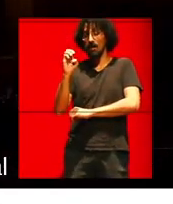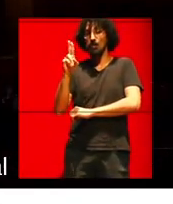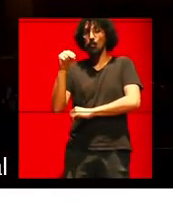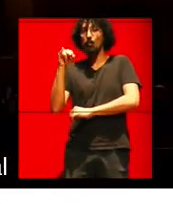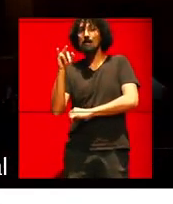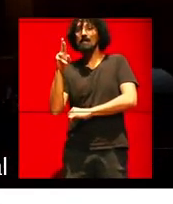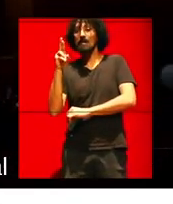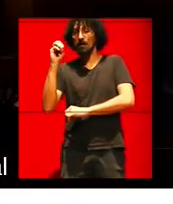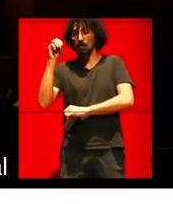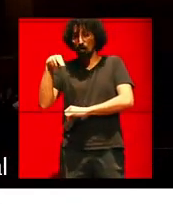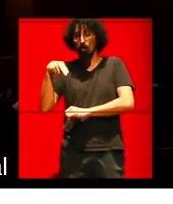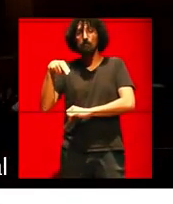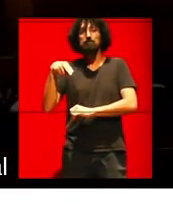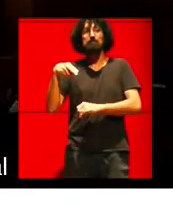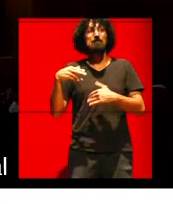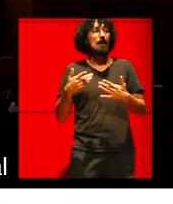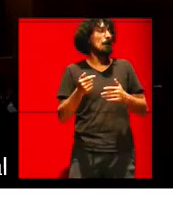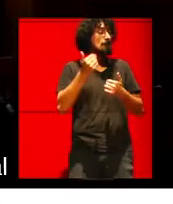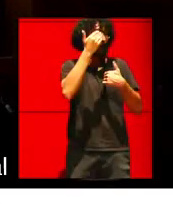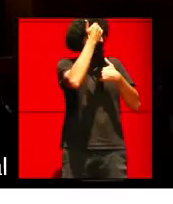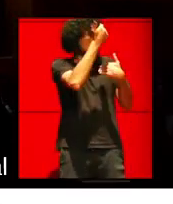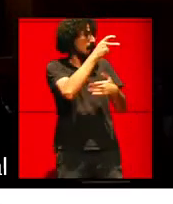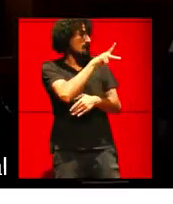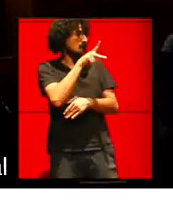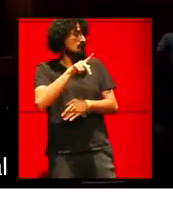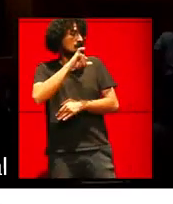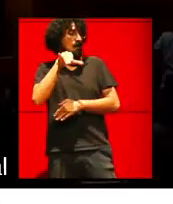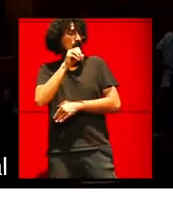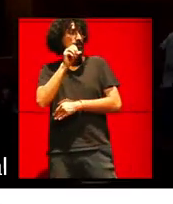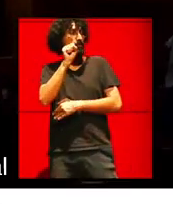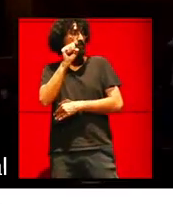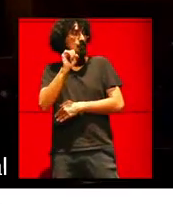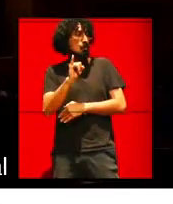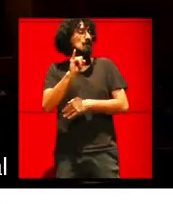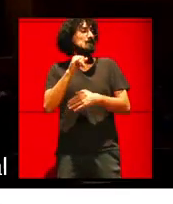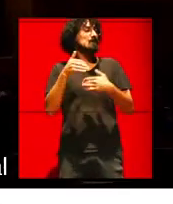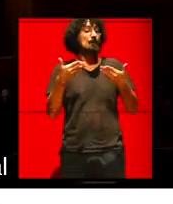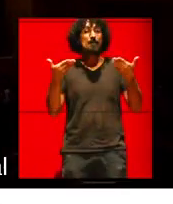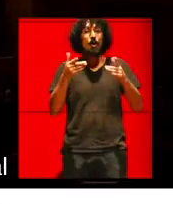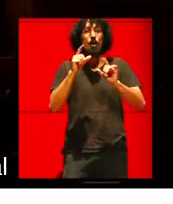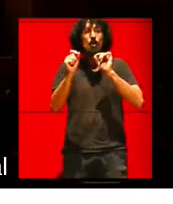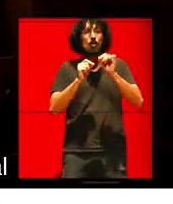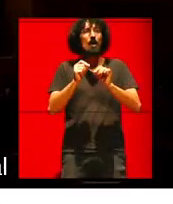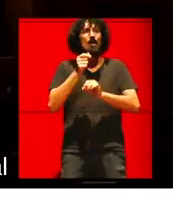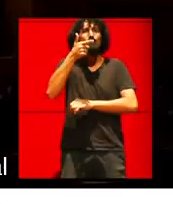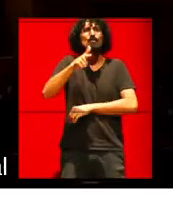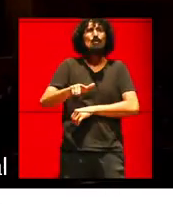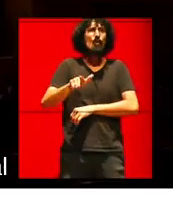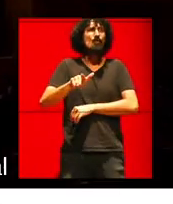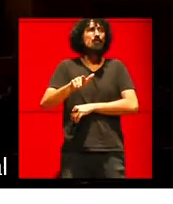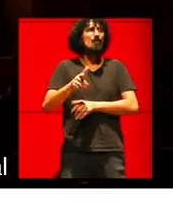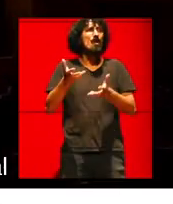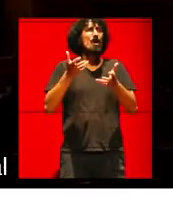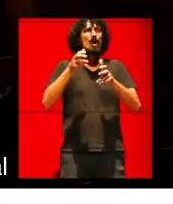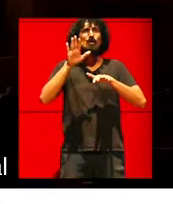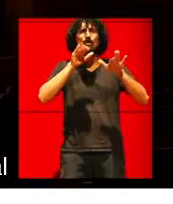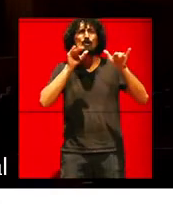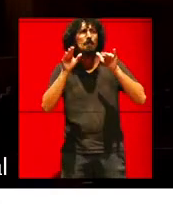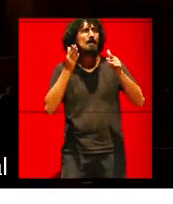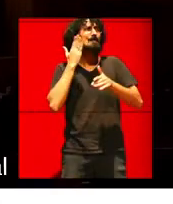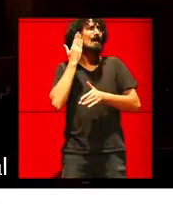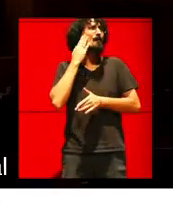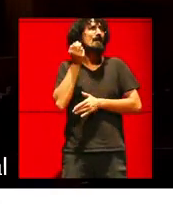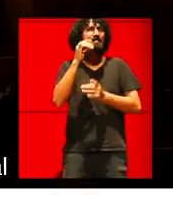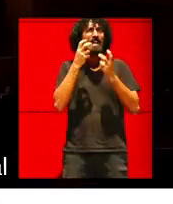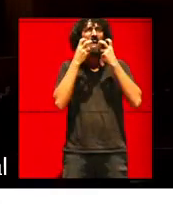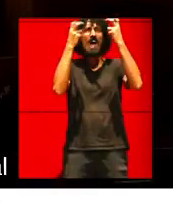Valeu, meu amigo Jader. Obrigada, professora Josi, pela contribuição. Eu quero fazer mais uma chamada agora para eu ver se agora vai ficar bonito